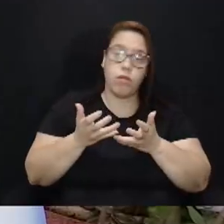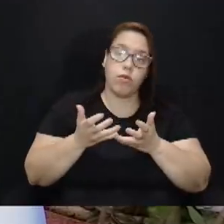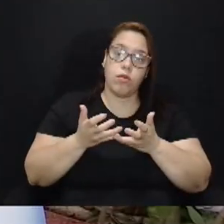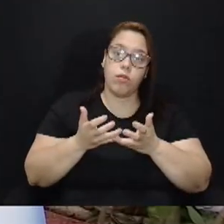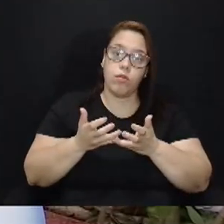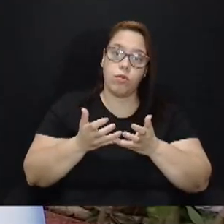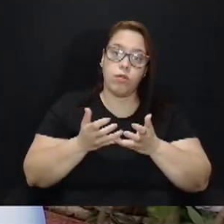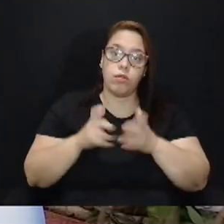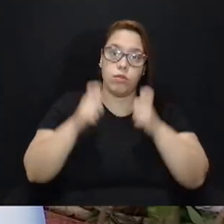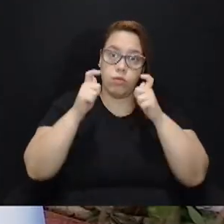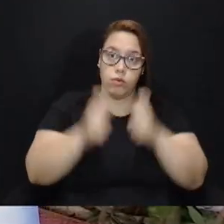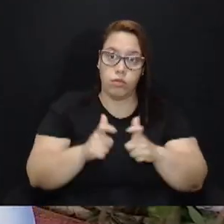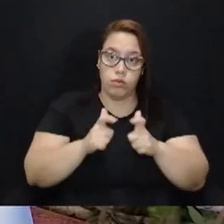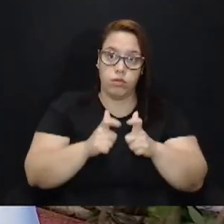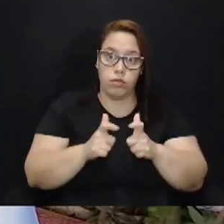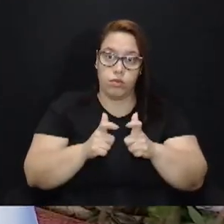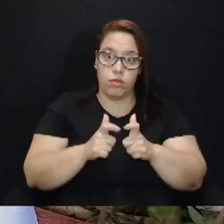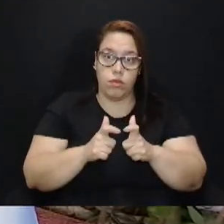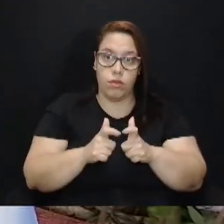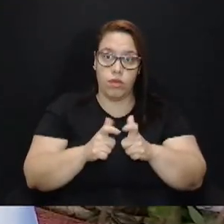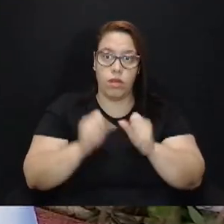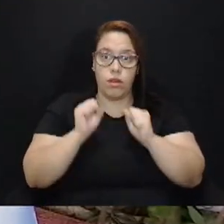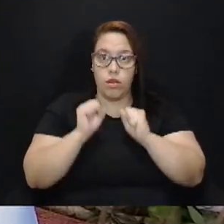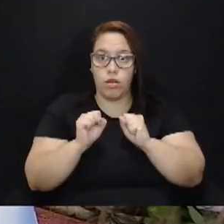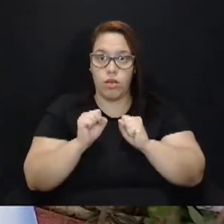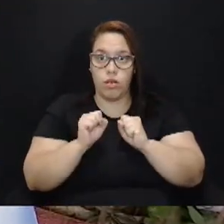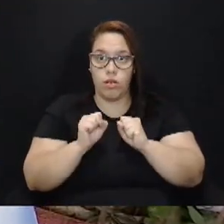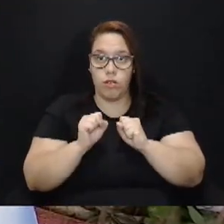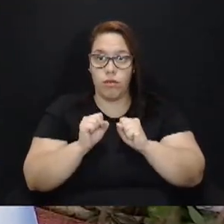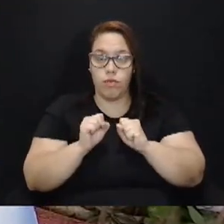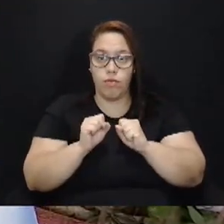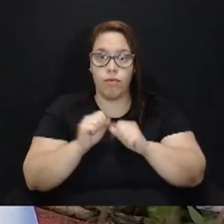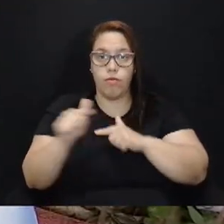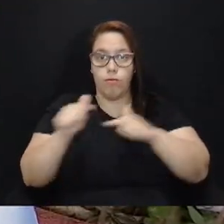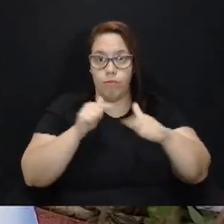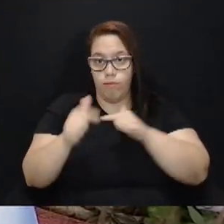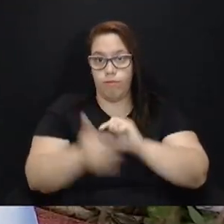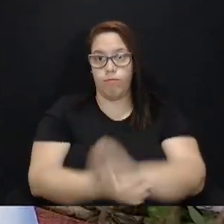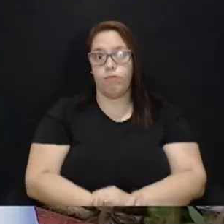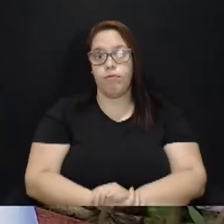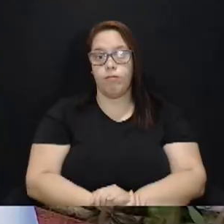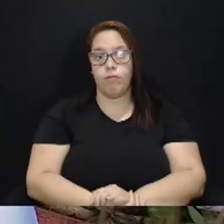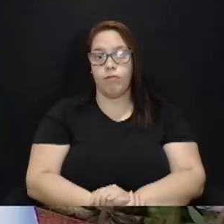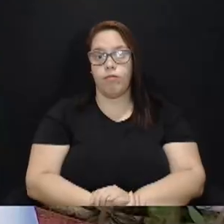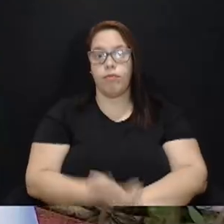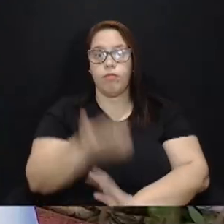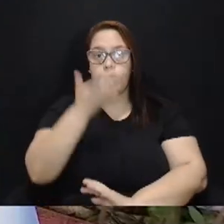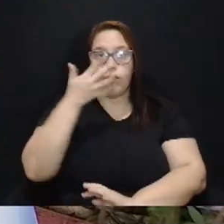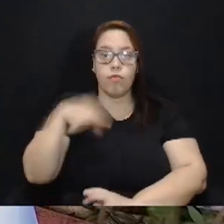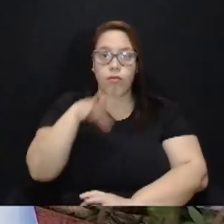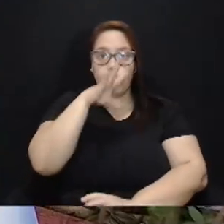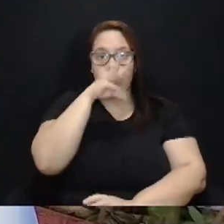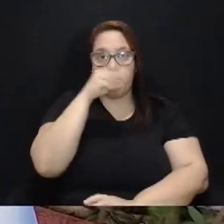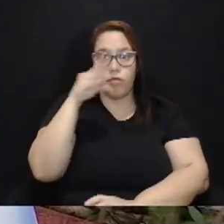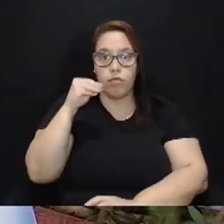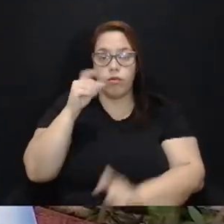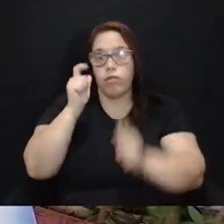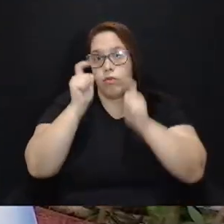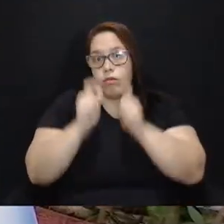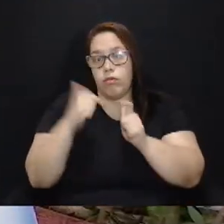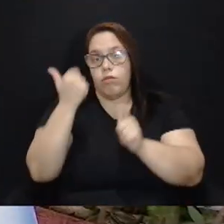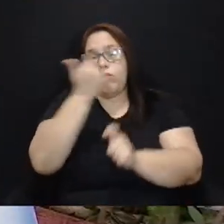espaço para que eu possa trabalhar com crianças, adolescentes, um espaço nosso,